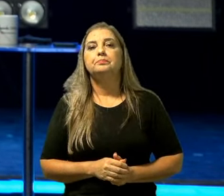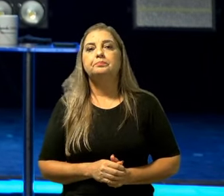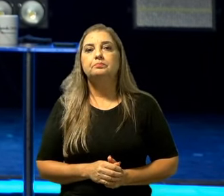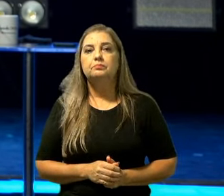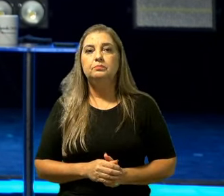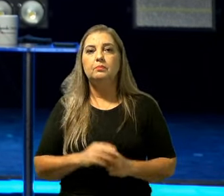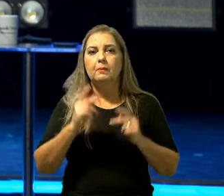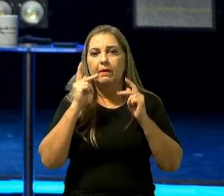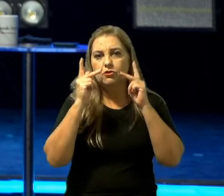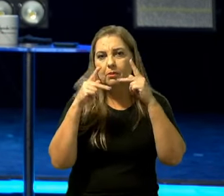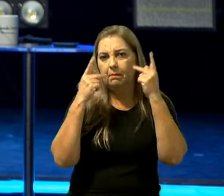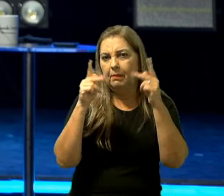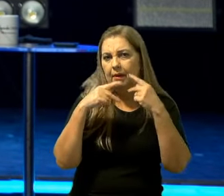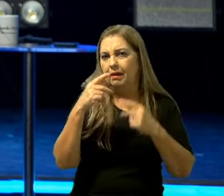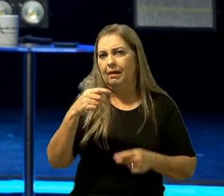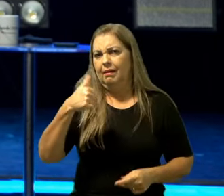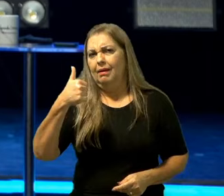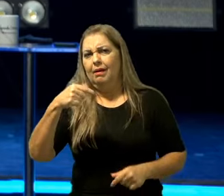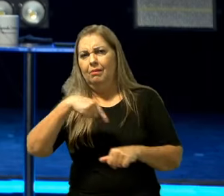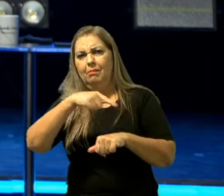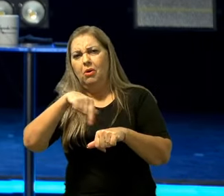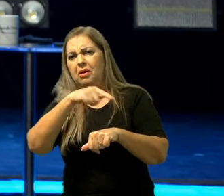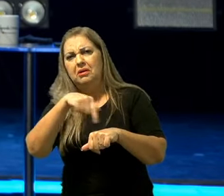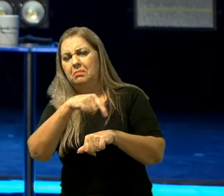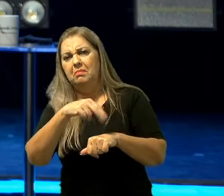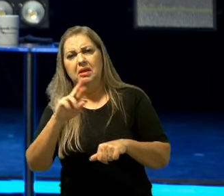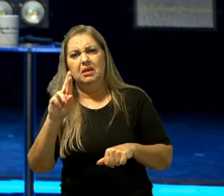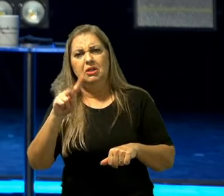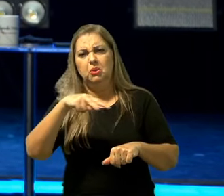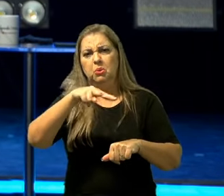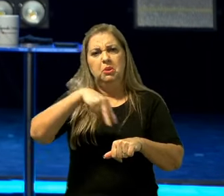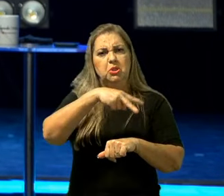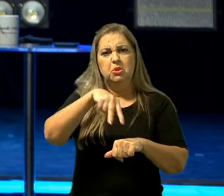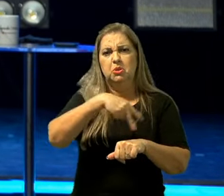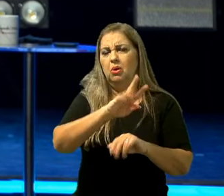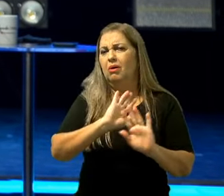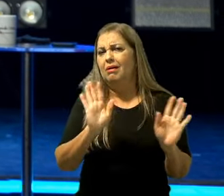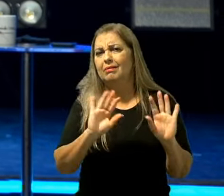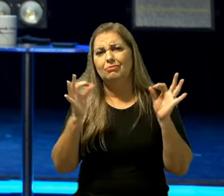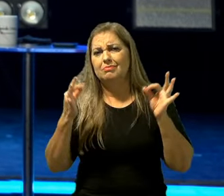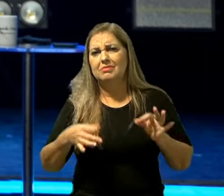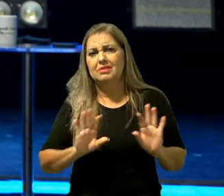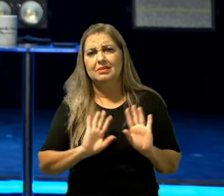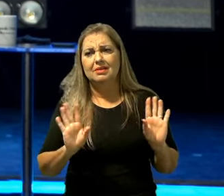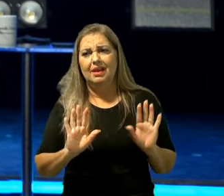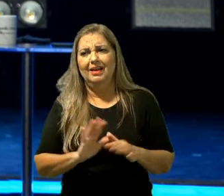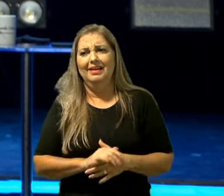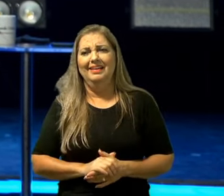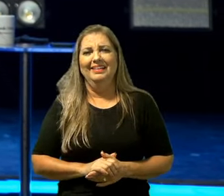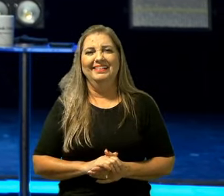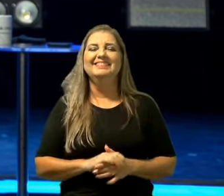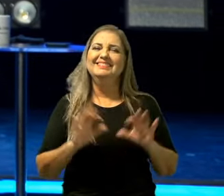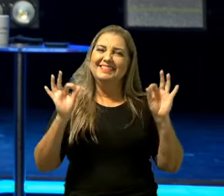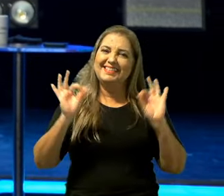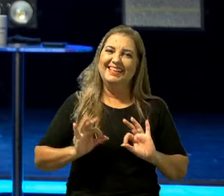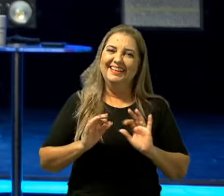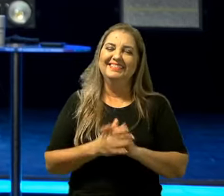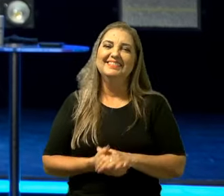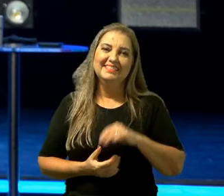pregar uma hora e meia, duas horas, aleluia, está tudo certo, né? Só o povo daqui, a galera daqui não, mas beleza, está tudo certo.